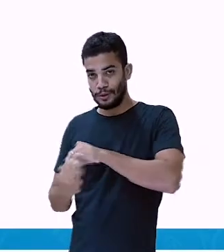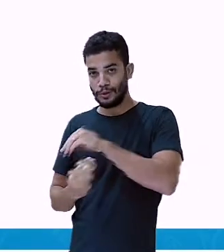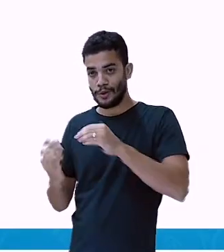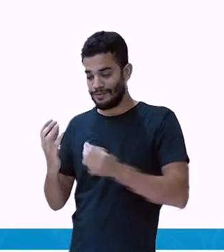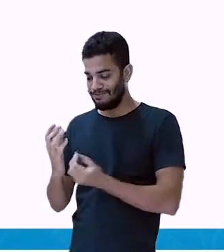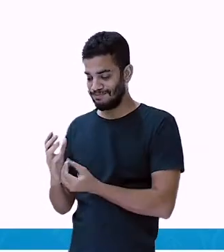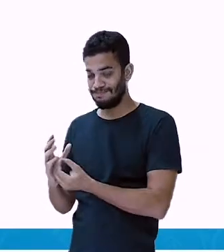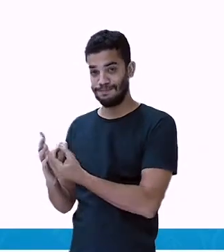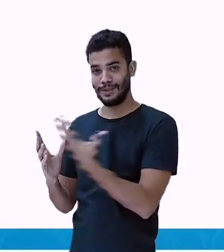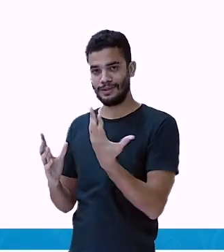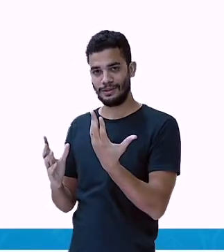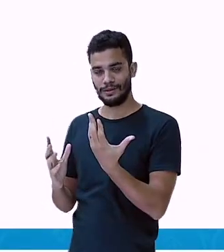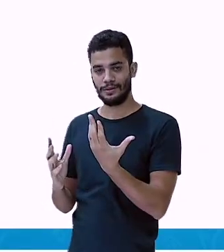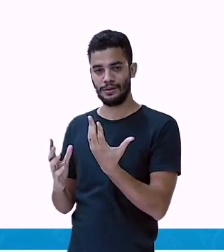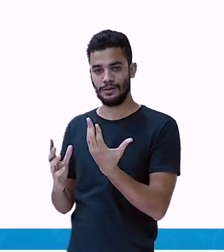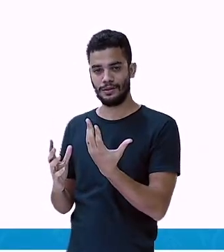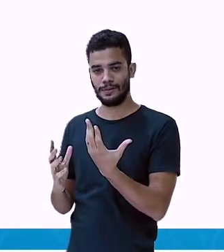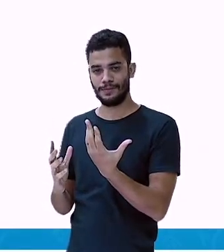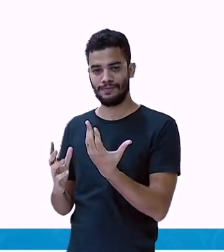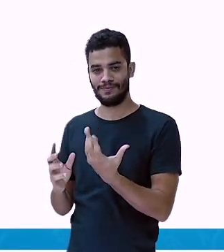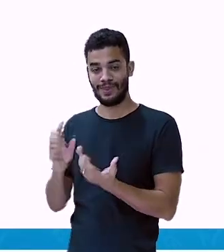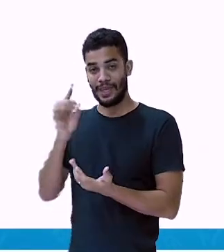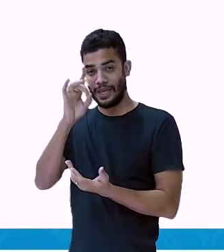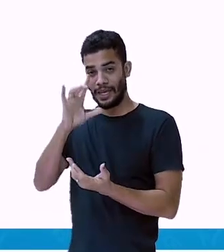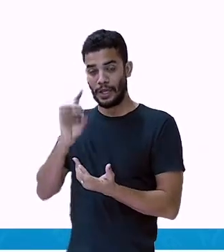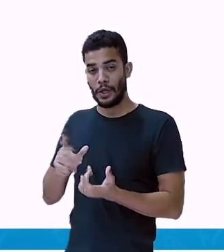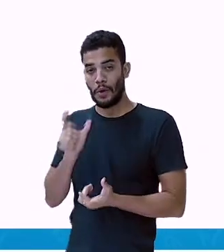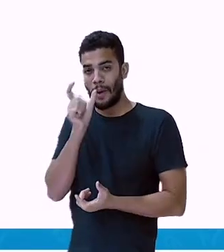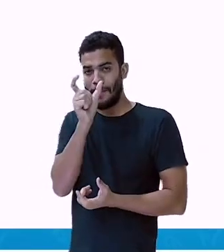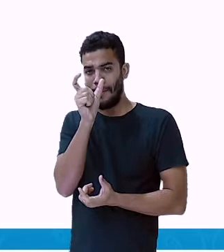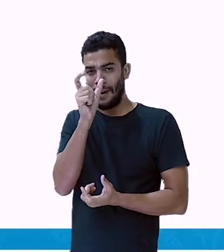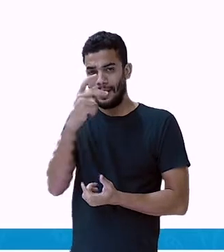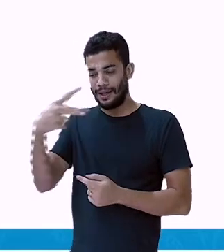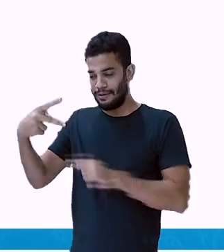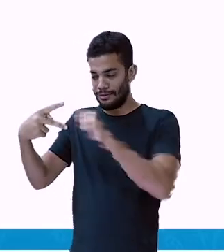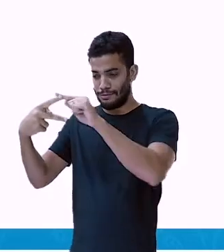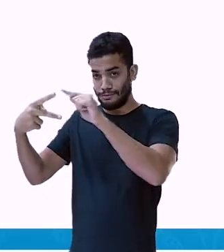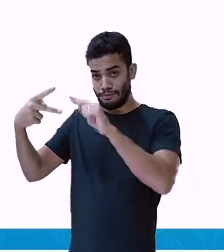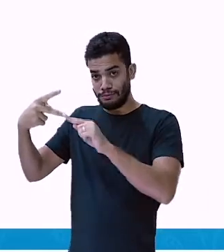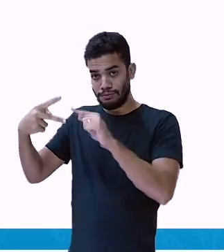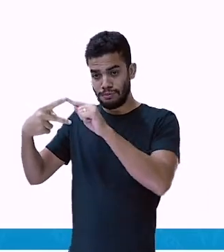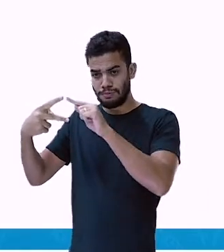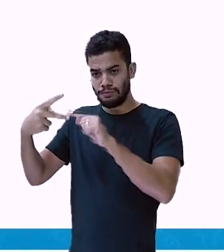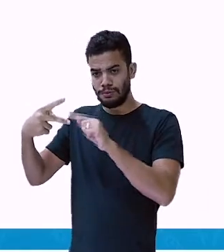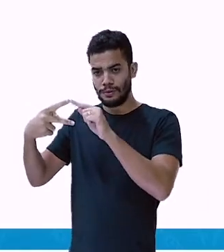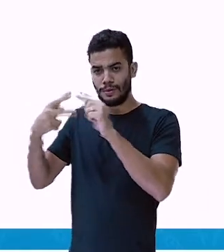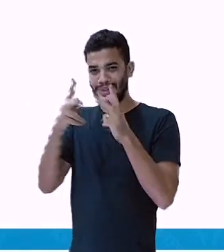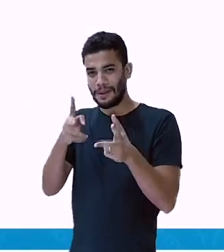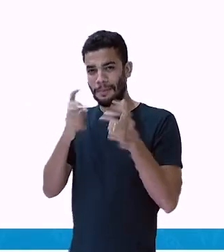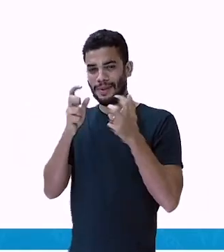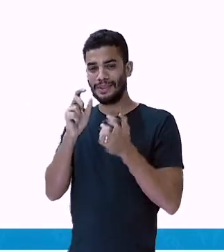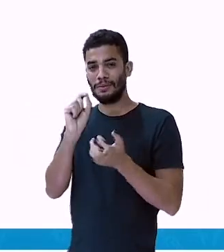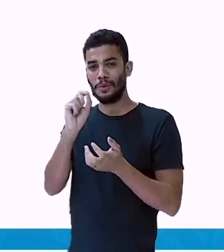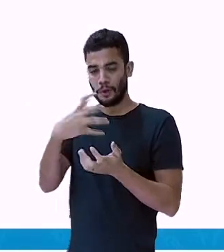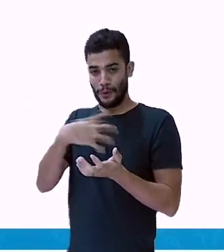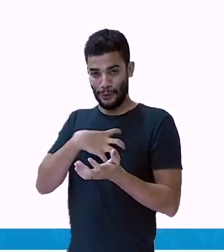da caracterização de cada um dos tipos de misturas. Então, a